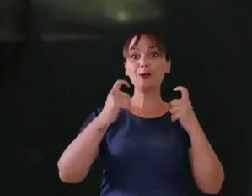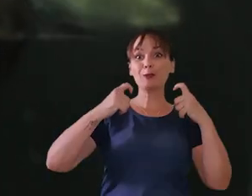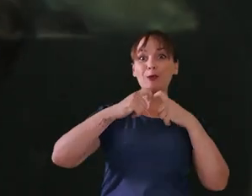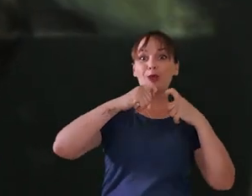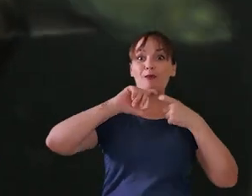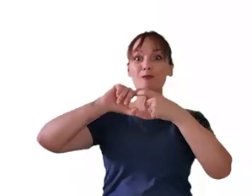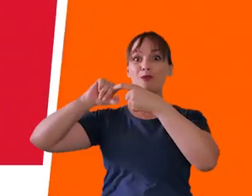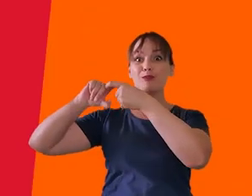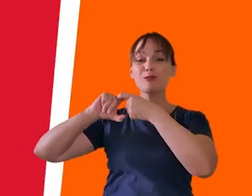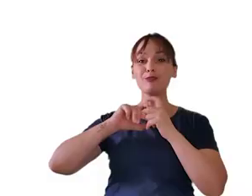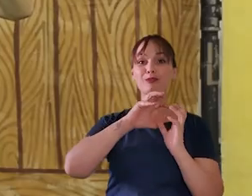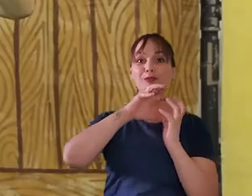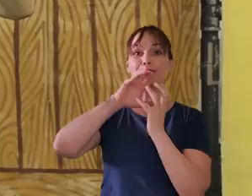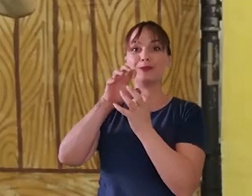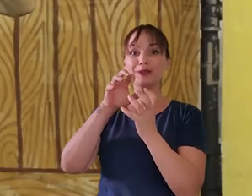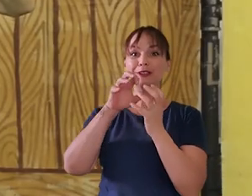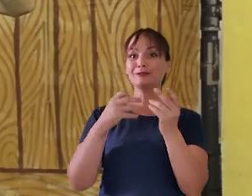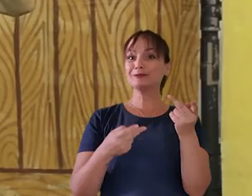ver?